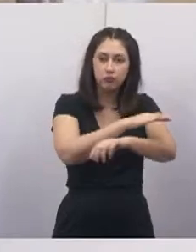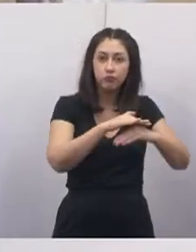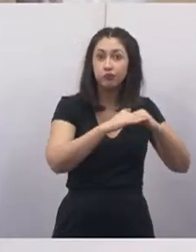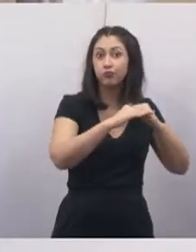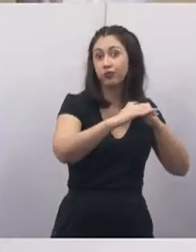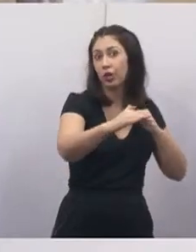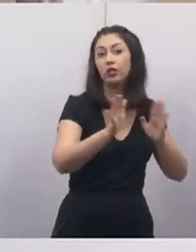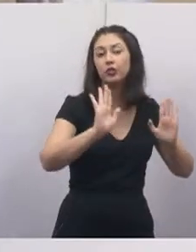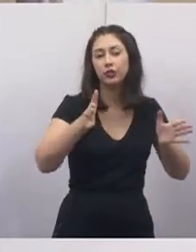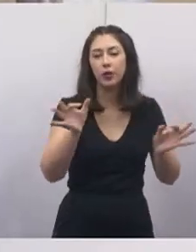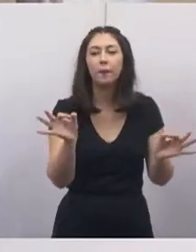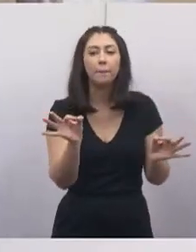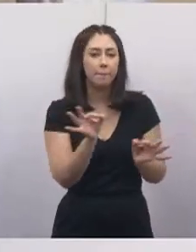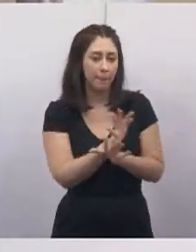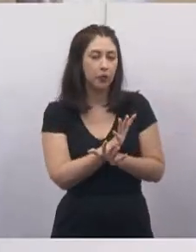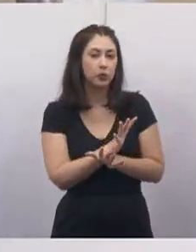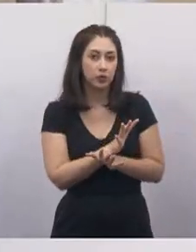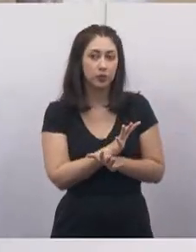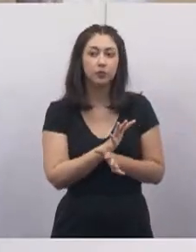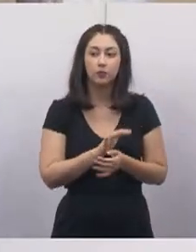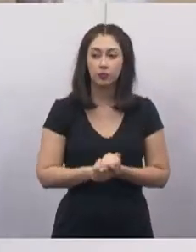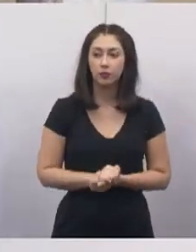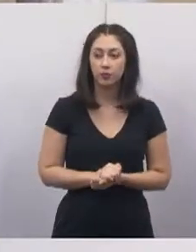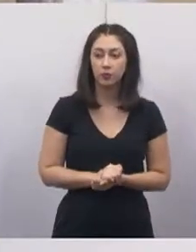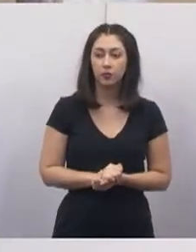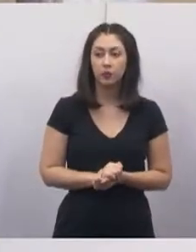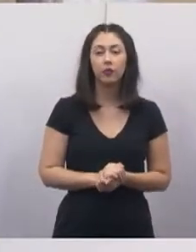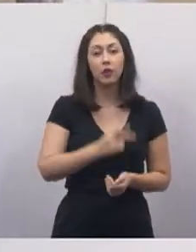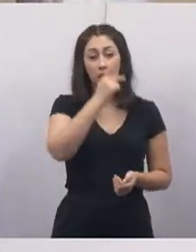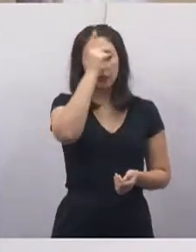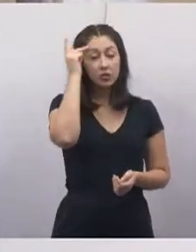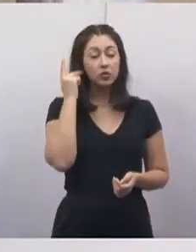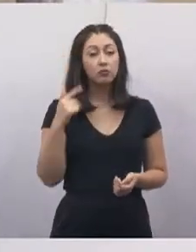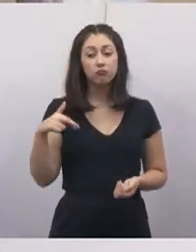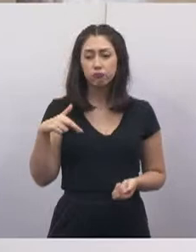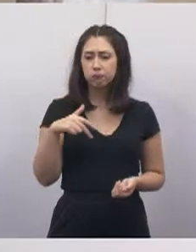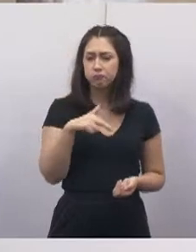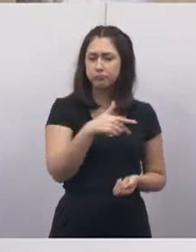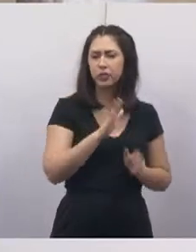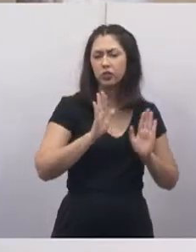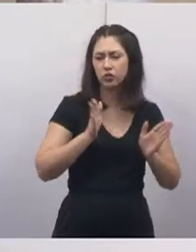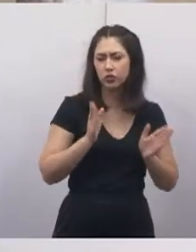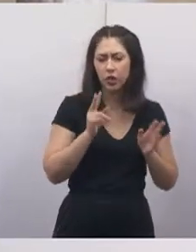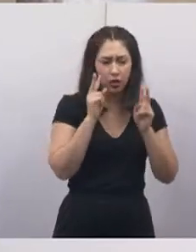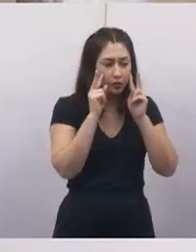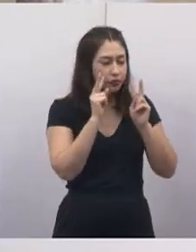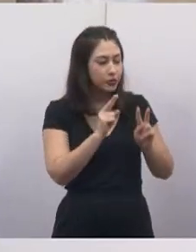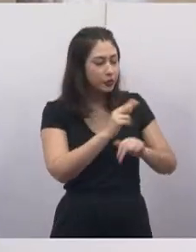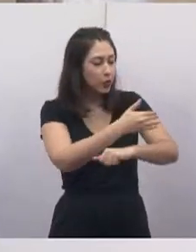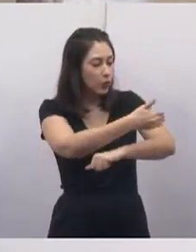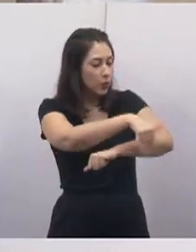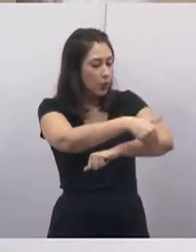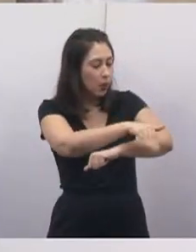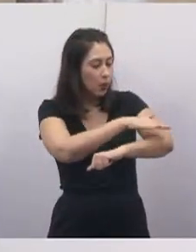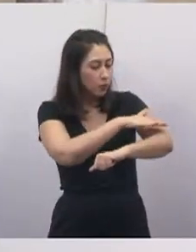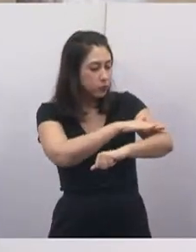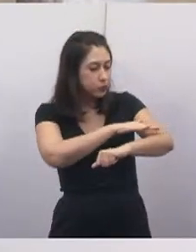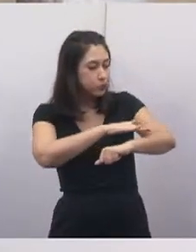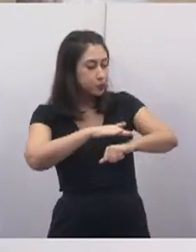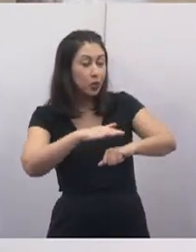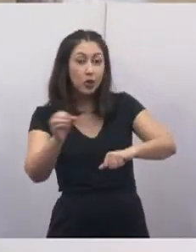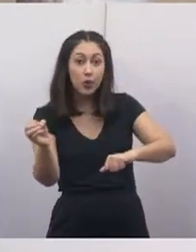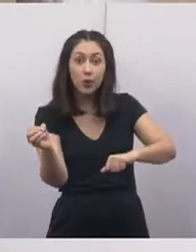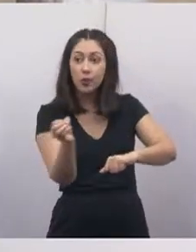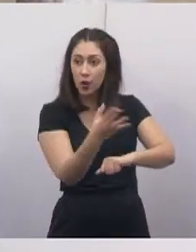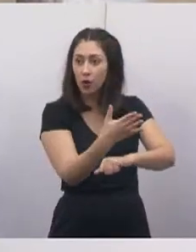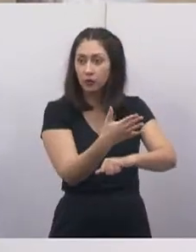Sim, as calçadas foram feitas. As pessoas que passam por ali já viram as calçadas novas que vão para o Sim, a senhora ali